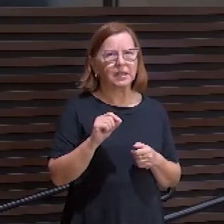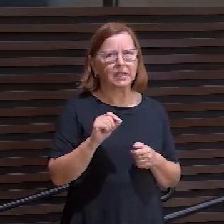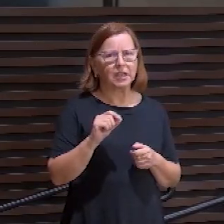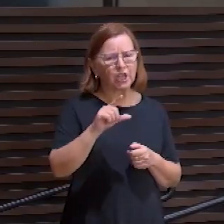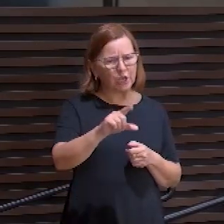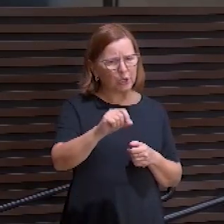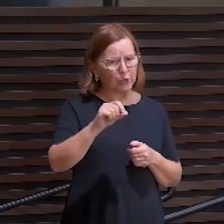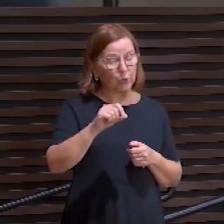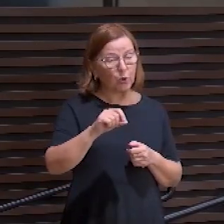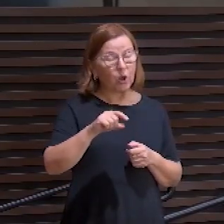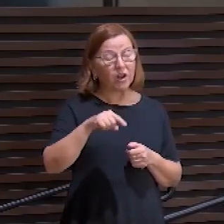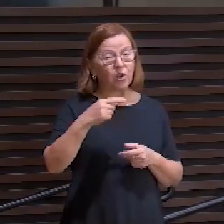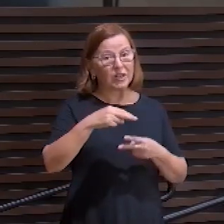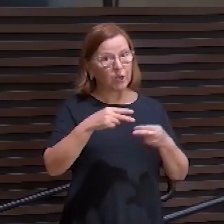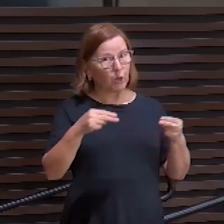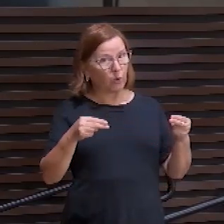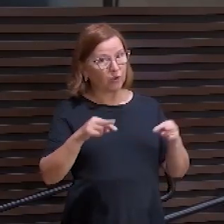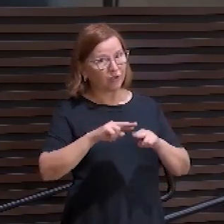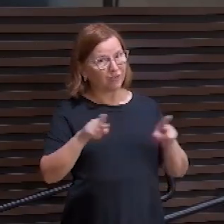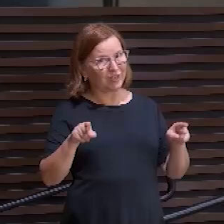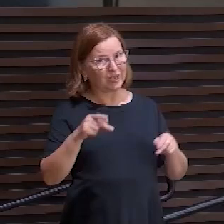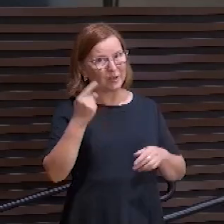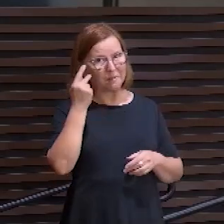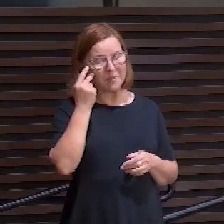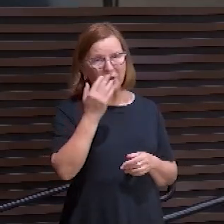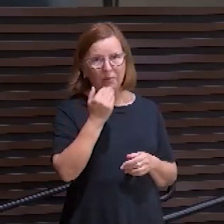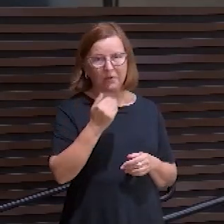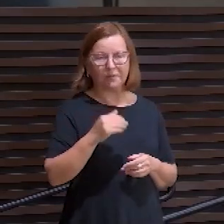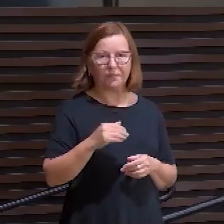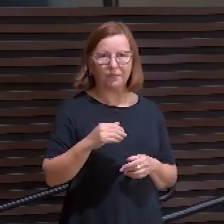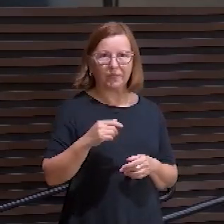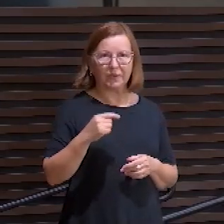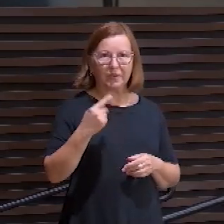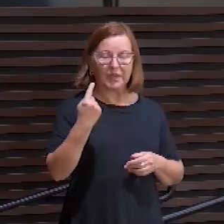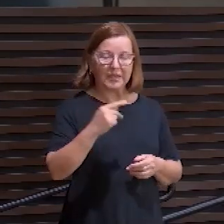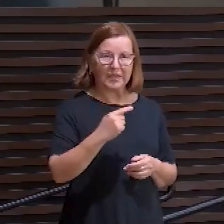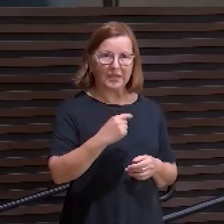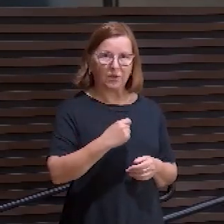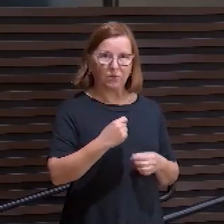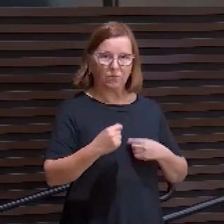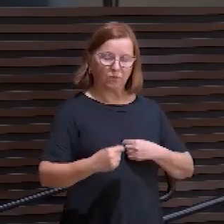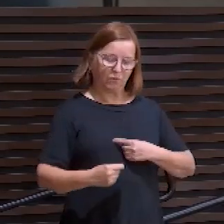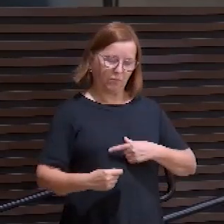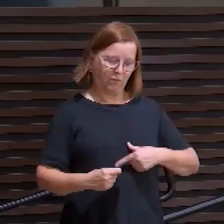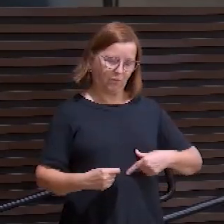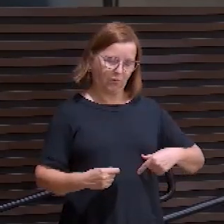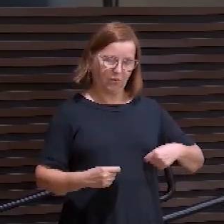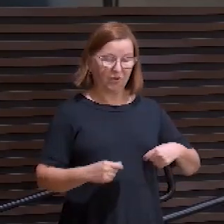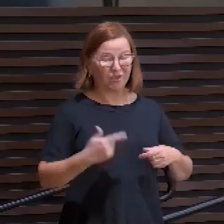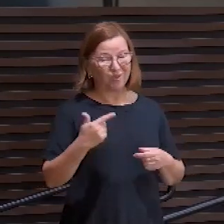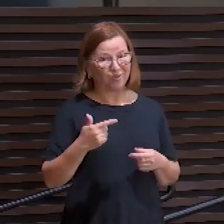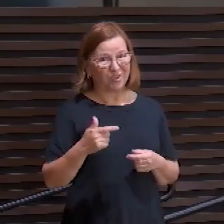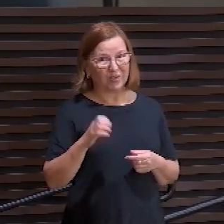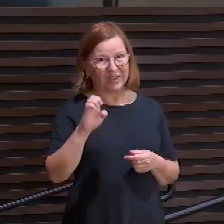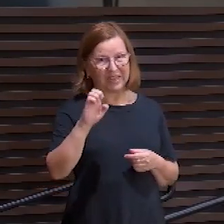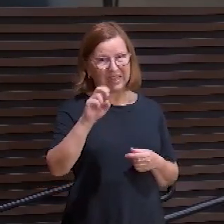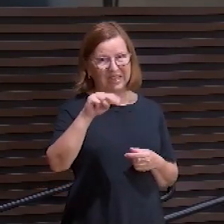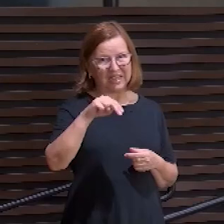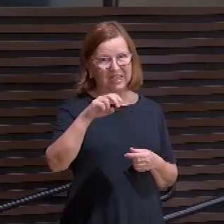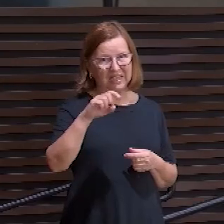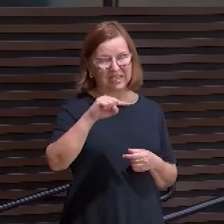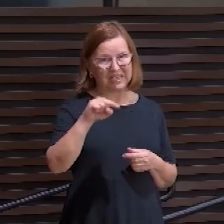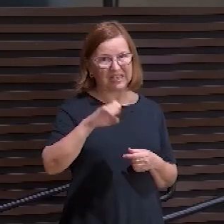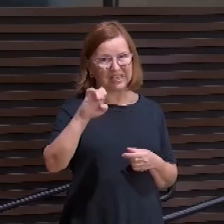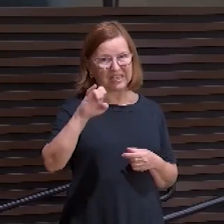O seu estômago não tem uma enzima que... então é por isso que minha digestão fica